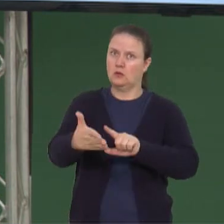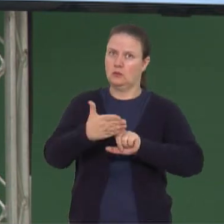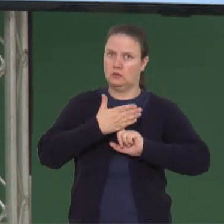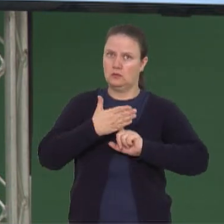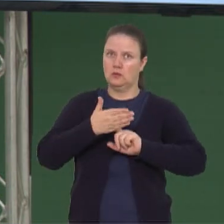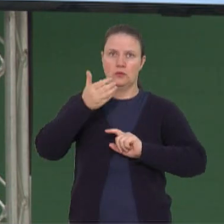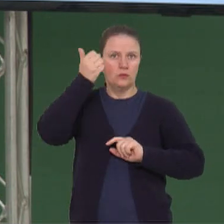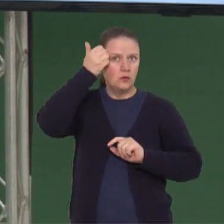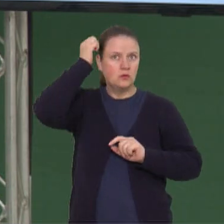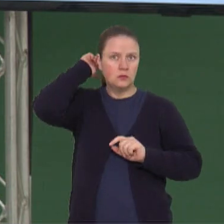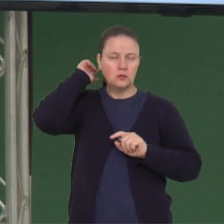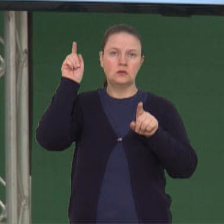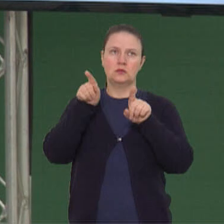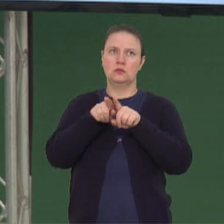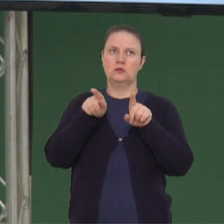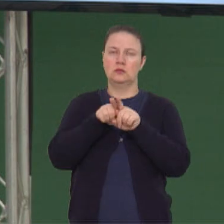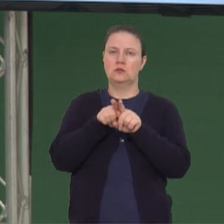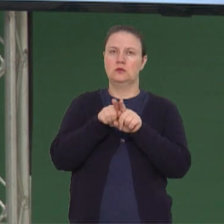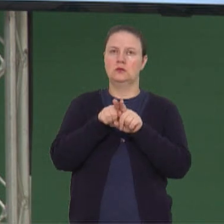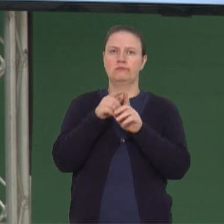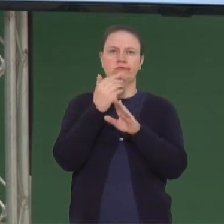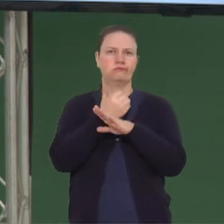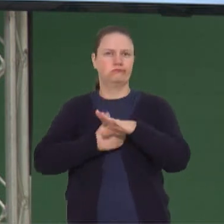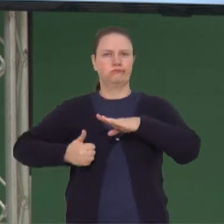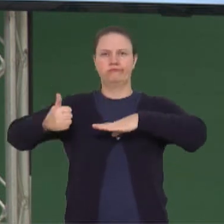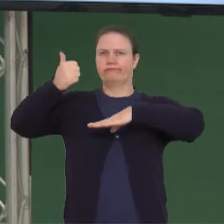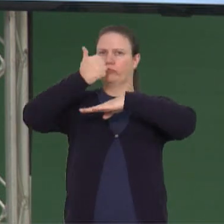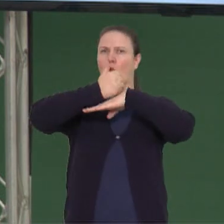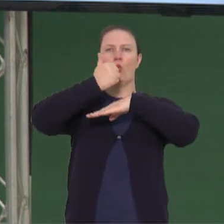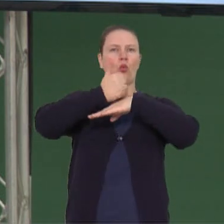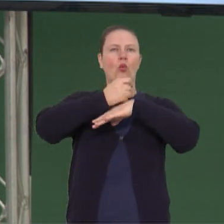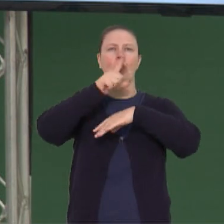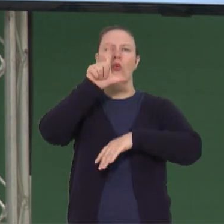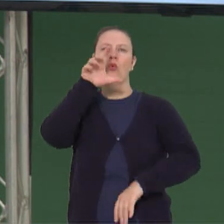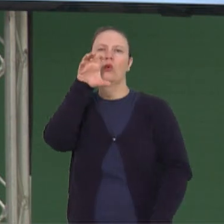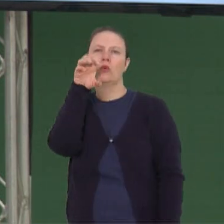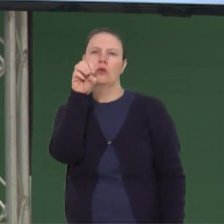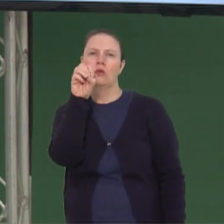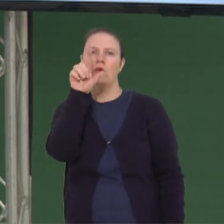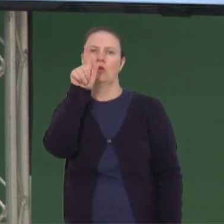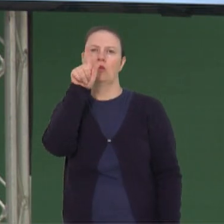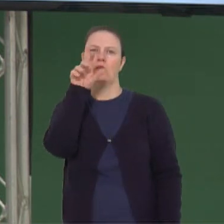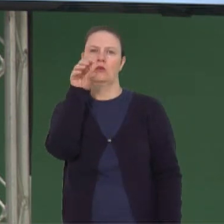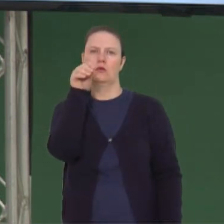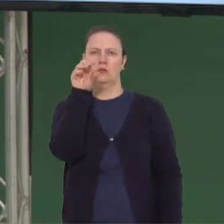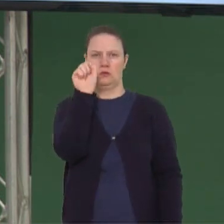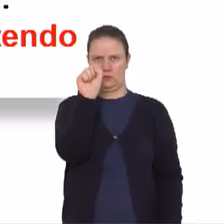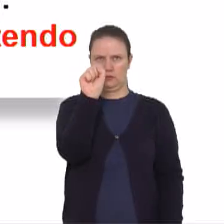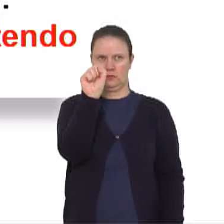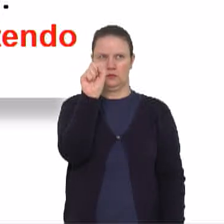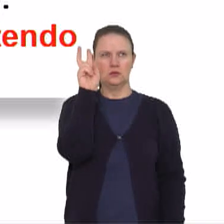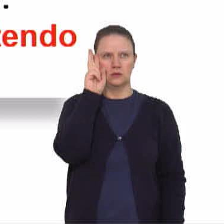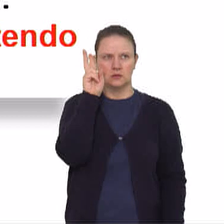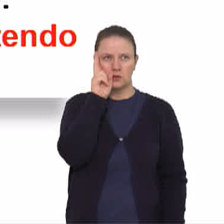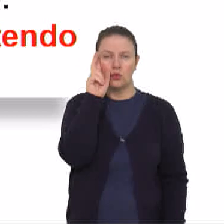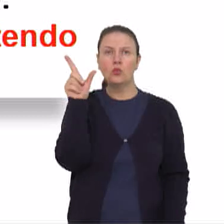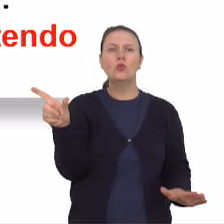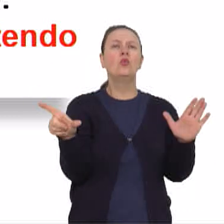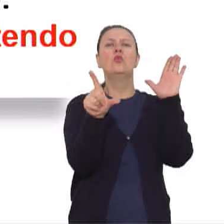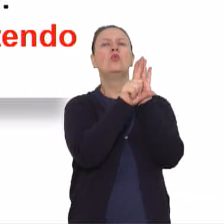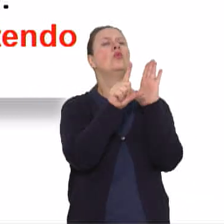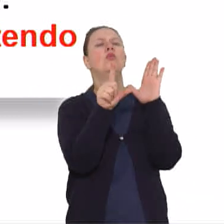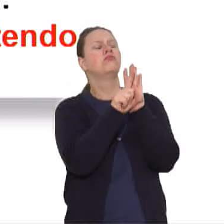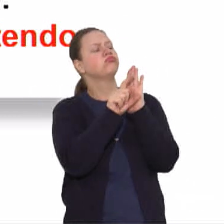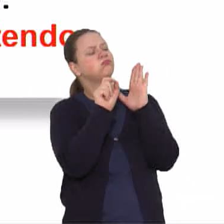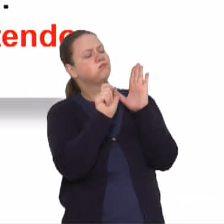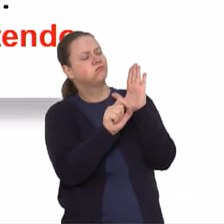mudança, da dialética, é Heráclito como grande filósofo do Logos. Qual a lei que governa o mundo?